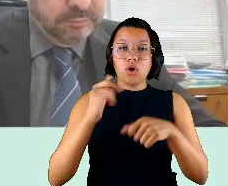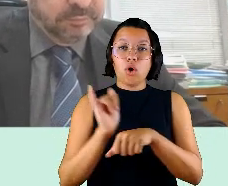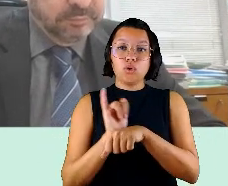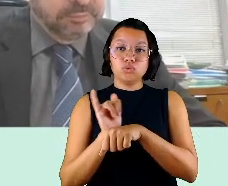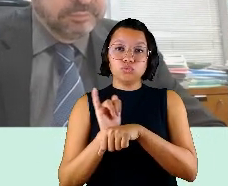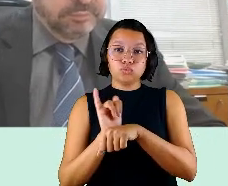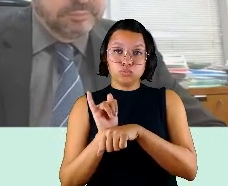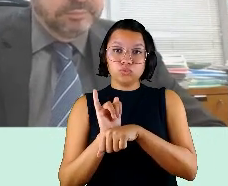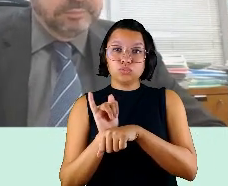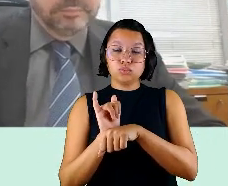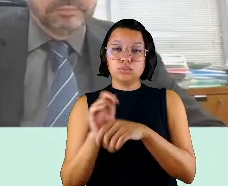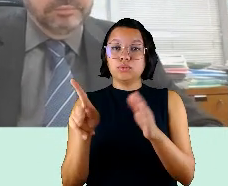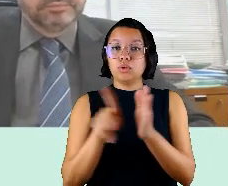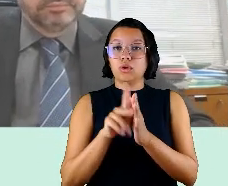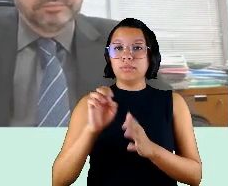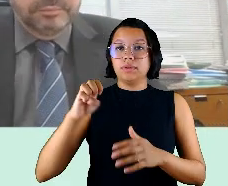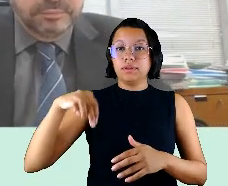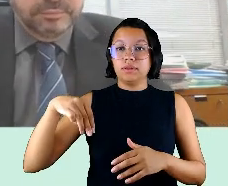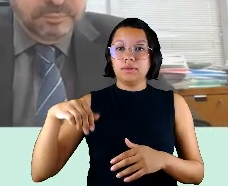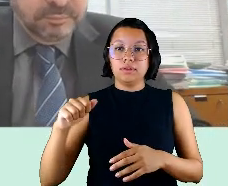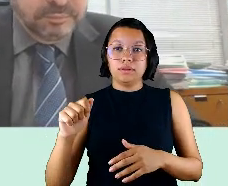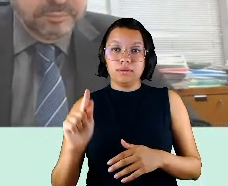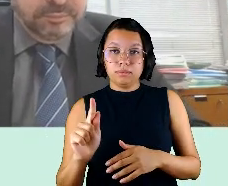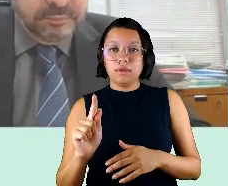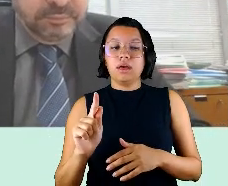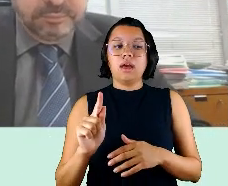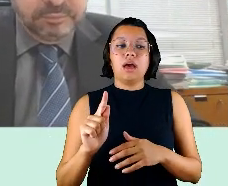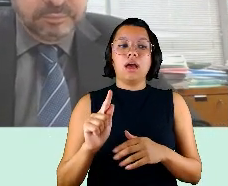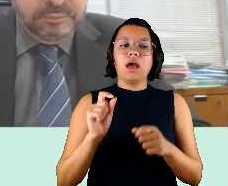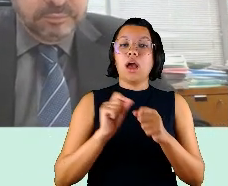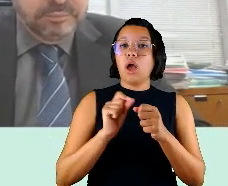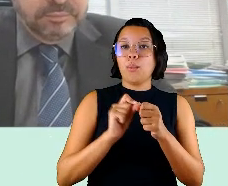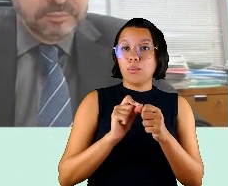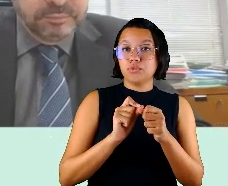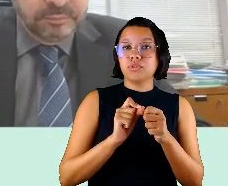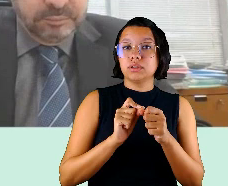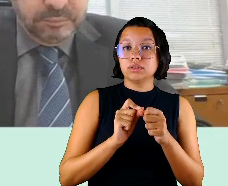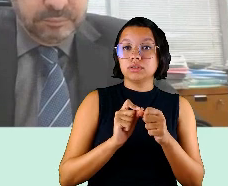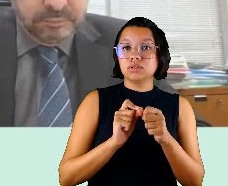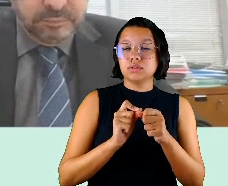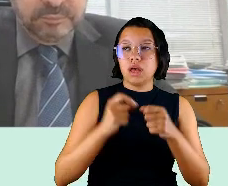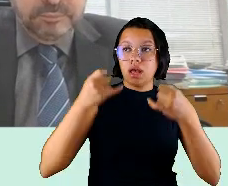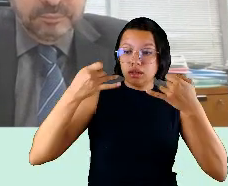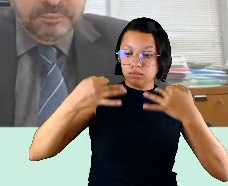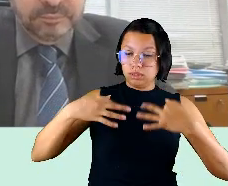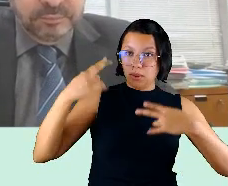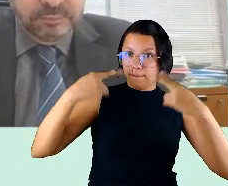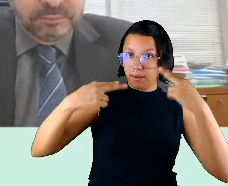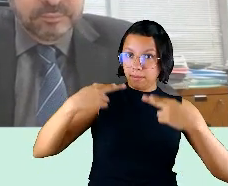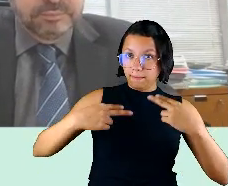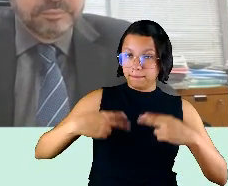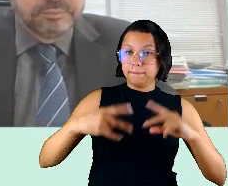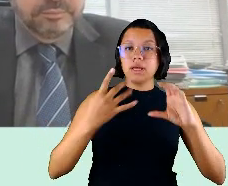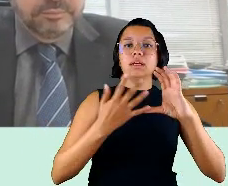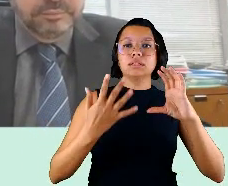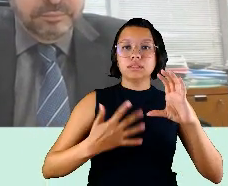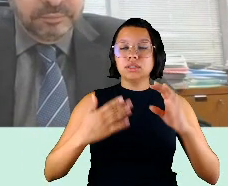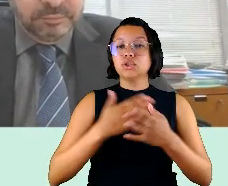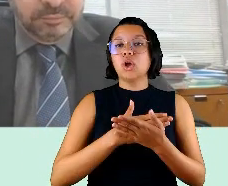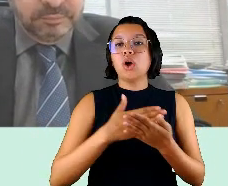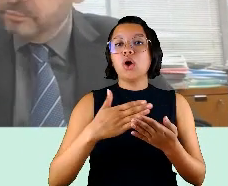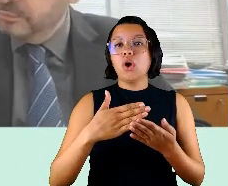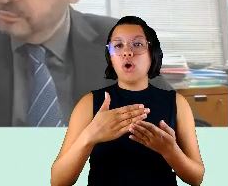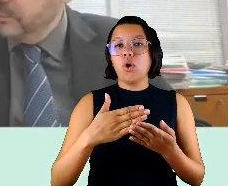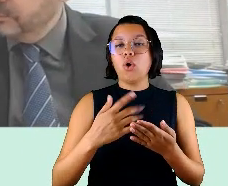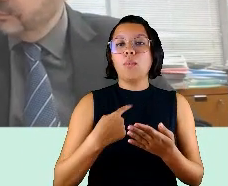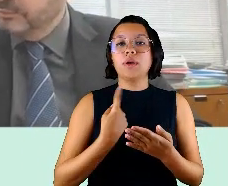YouTube da EMAG. Nós temos feito a audiodescrição ao início